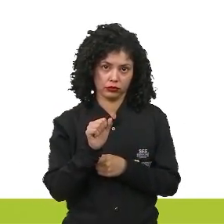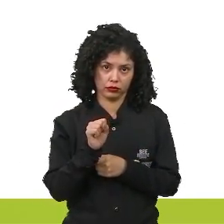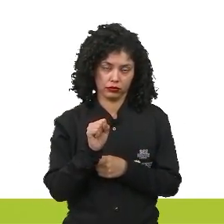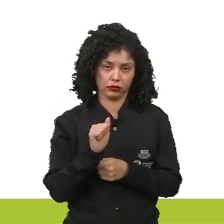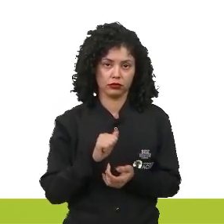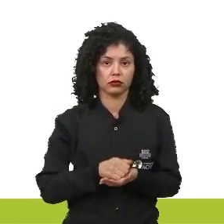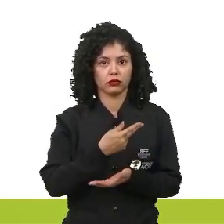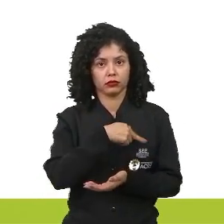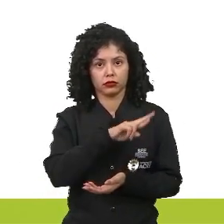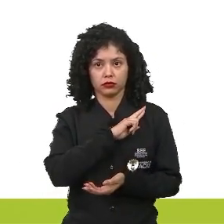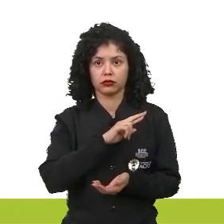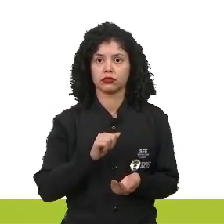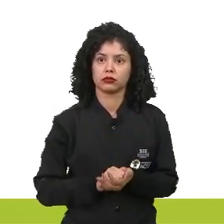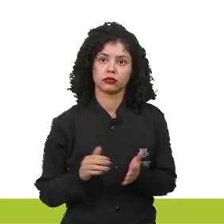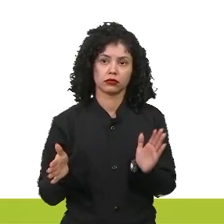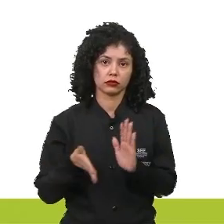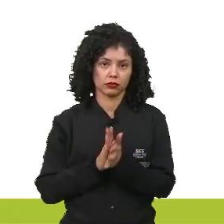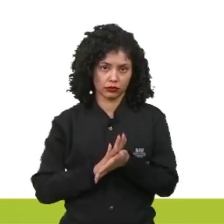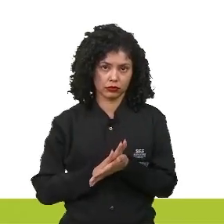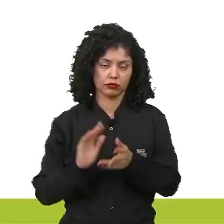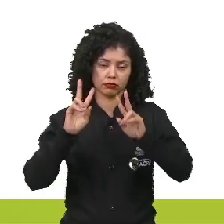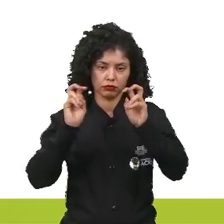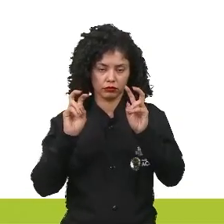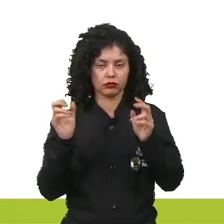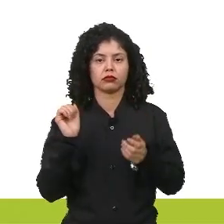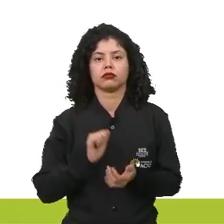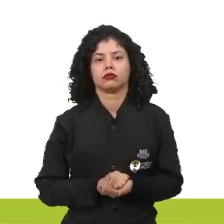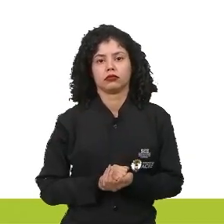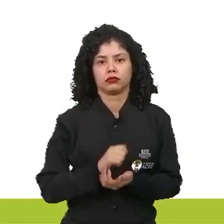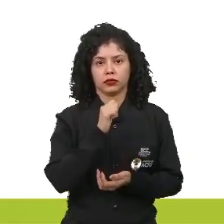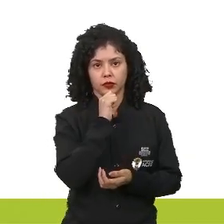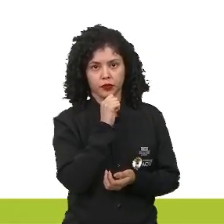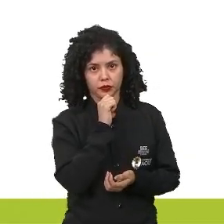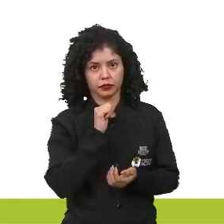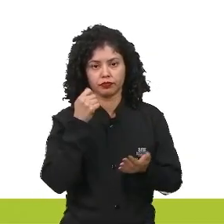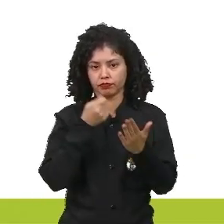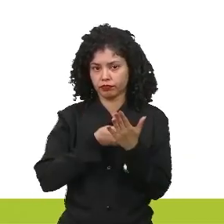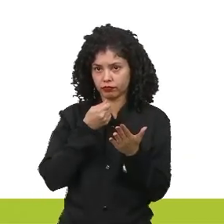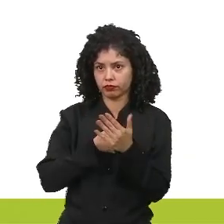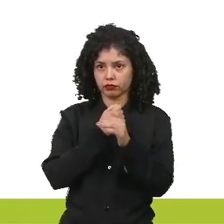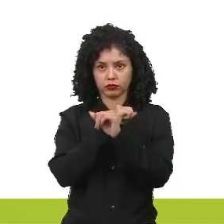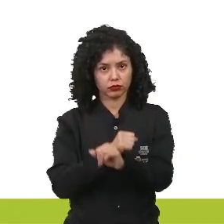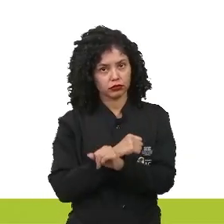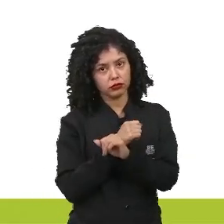acabar com o quilombo de Palmares, que foi um dos mais emblemáticos aí, das emblemáticas formas de resistência dos